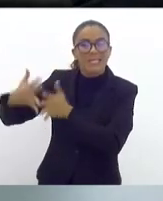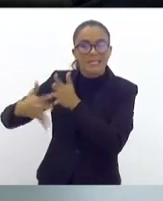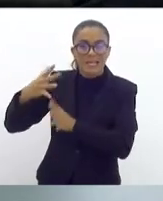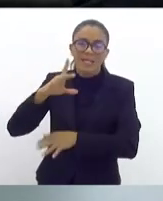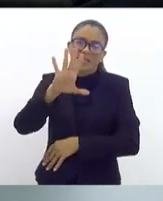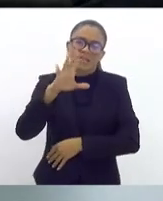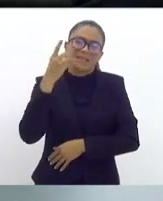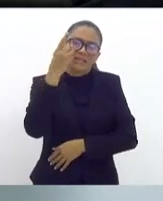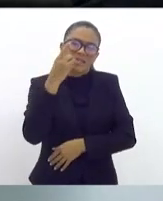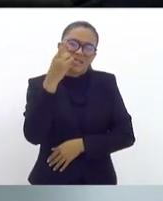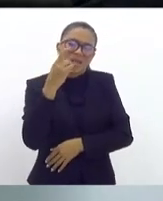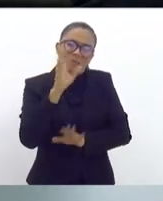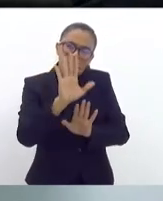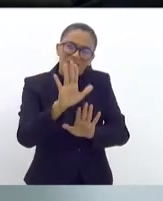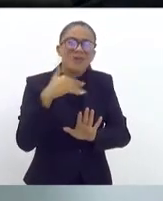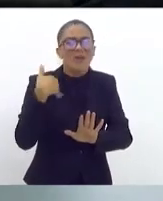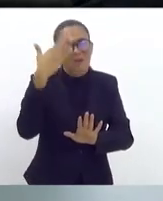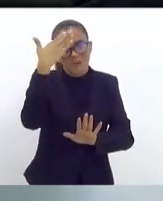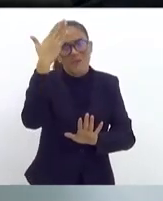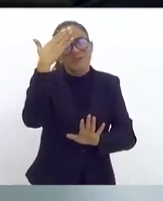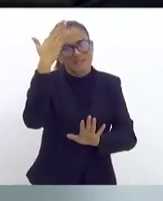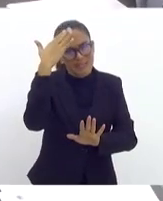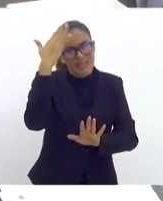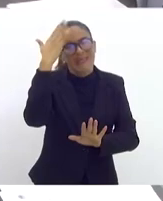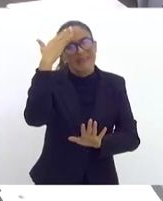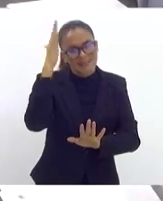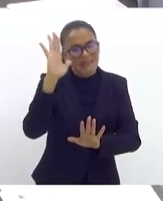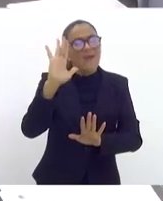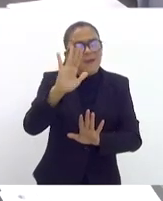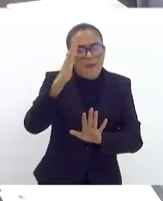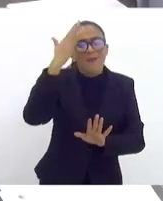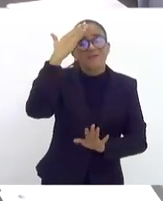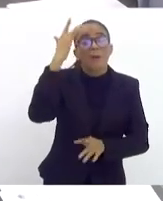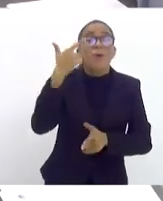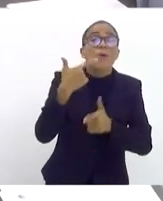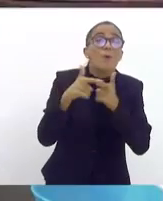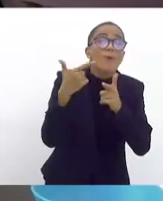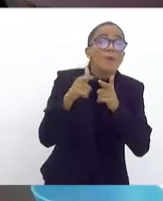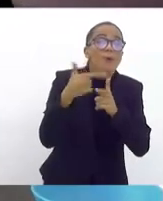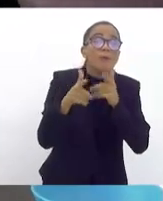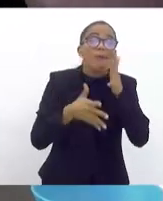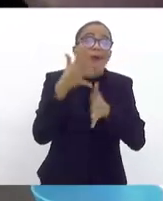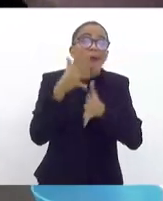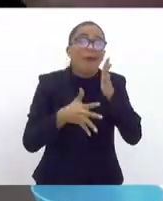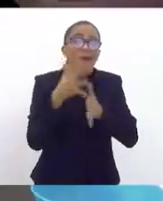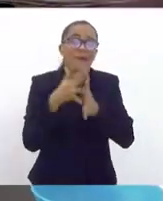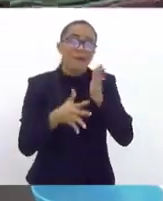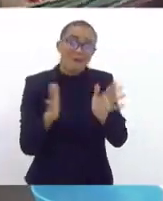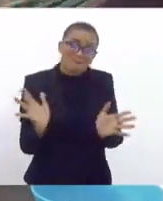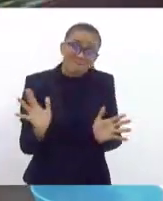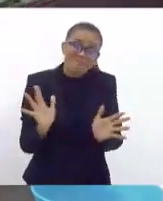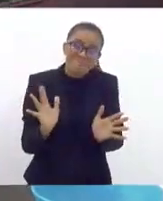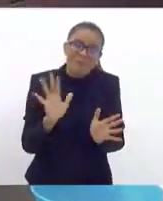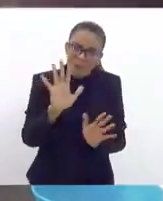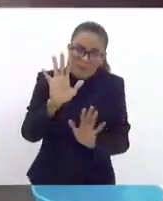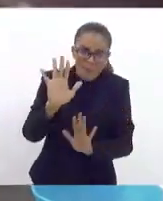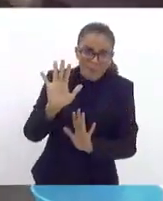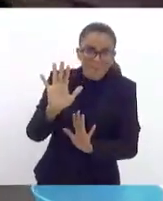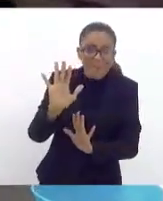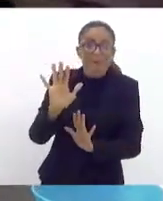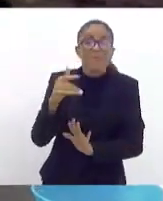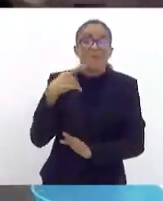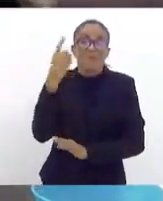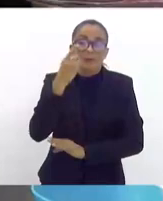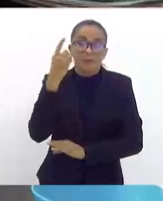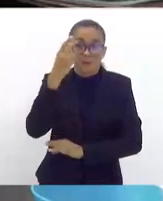me permita Eu sei disso né exatamente eu vou eu vou chegar aí eu sei